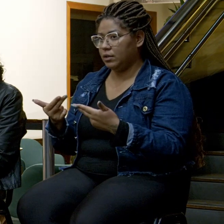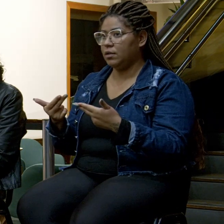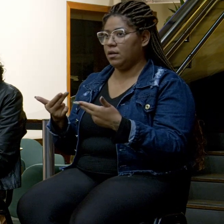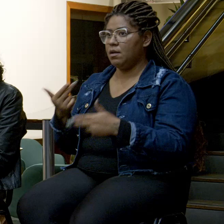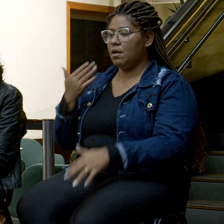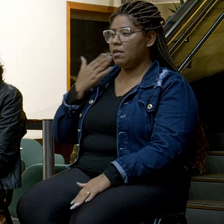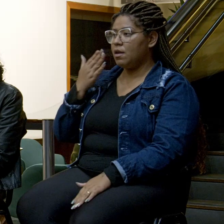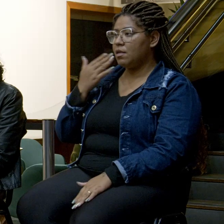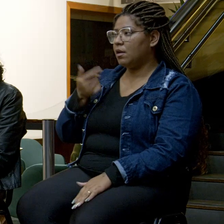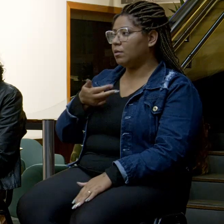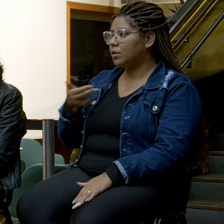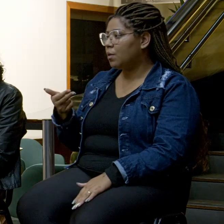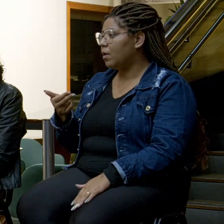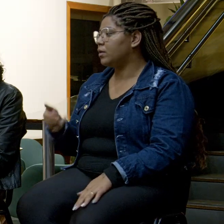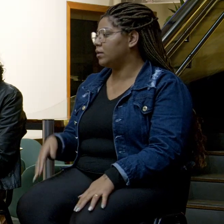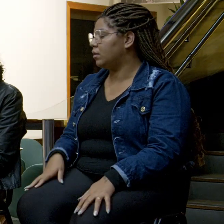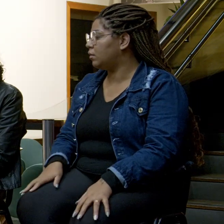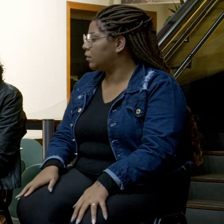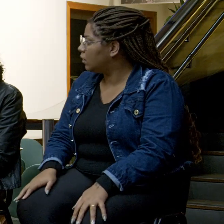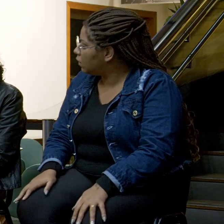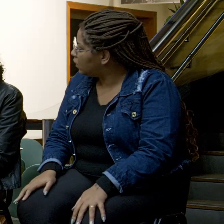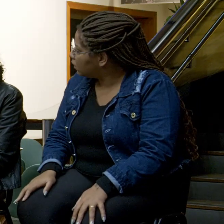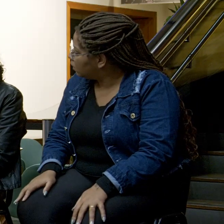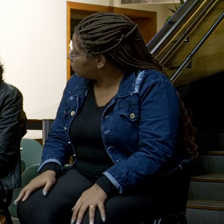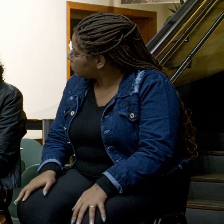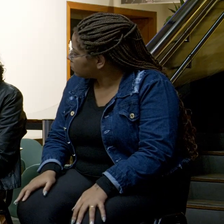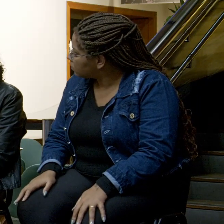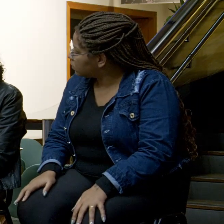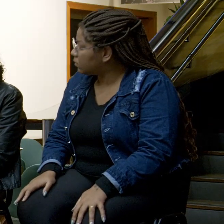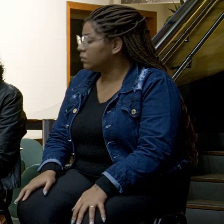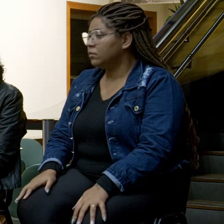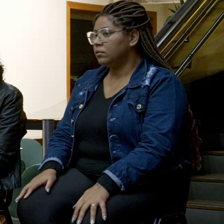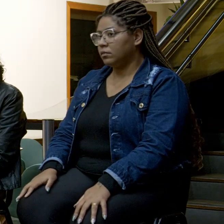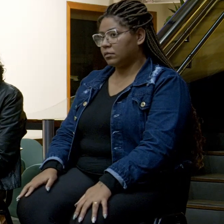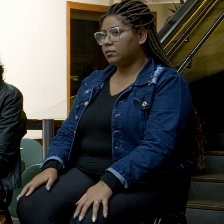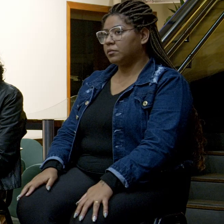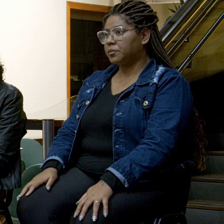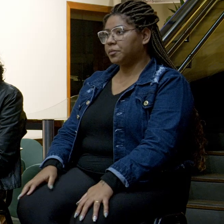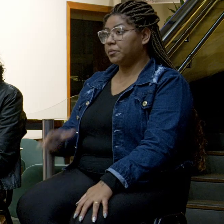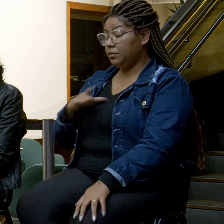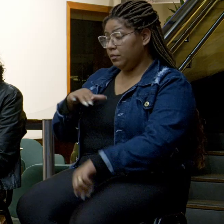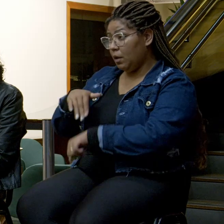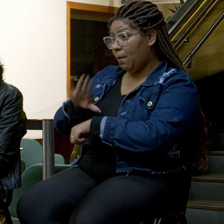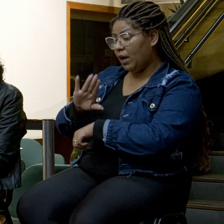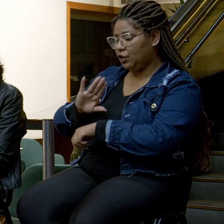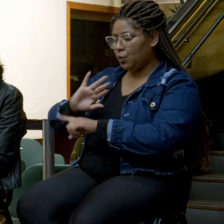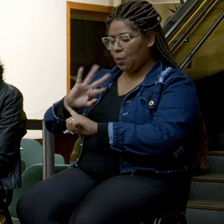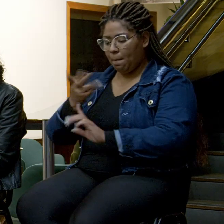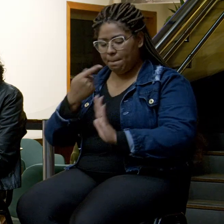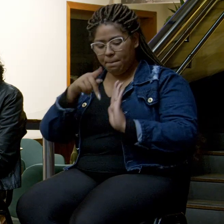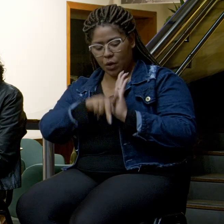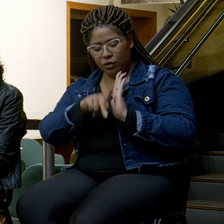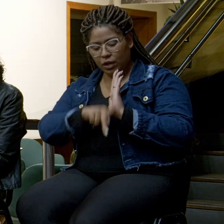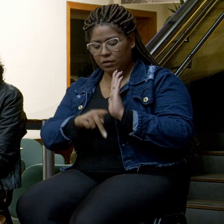investigando as coisas e das coisas irem aparecendo também, para além de um projeto. Nessa conversa que a